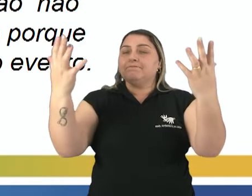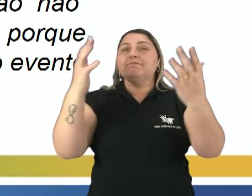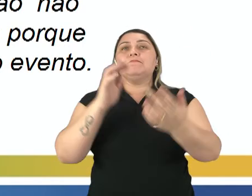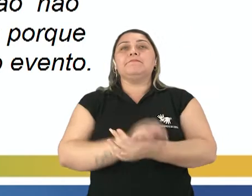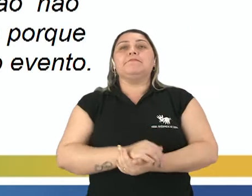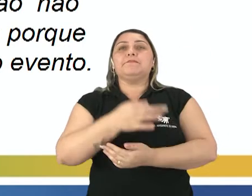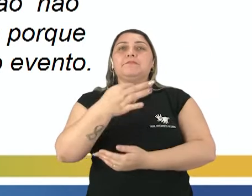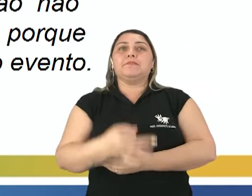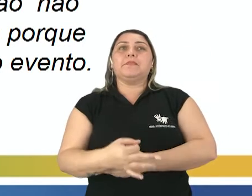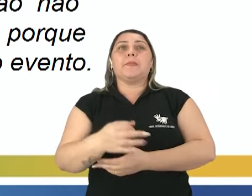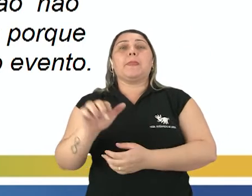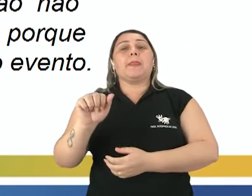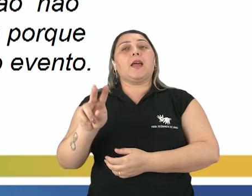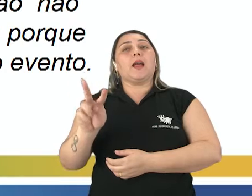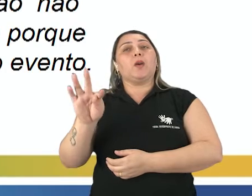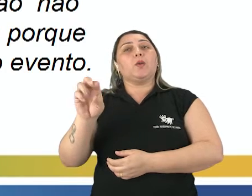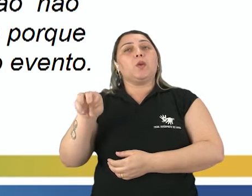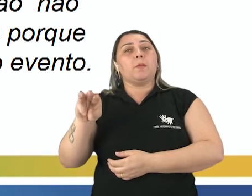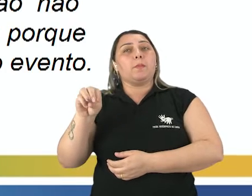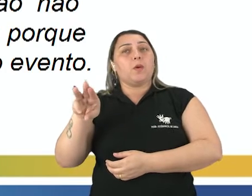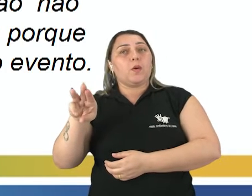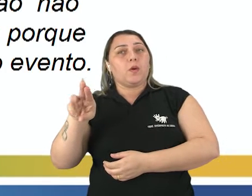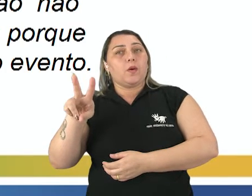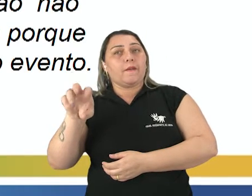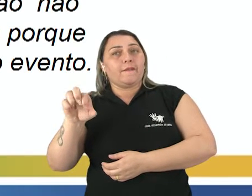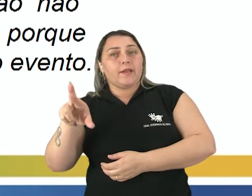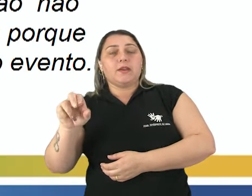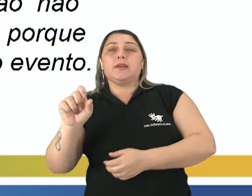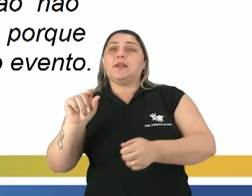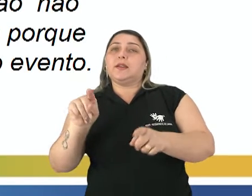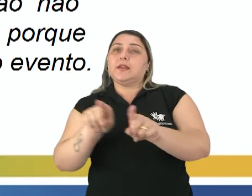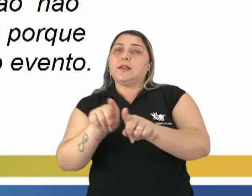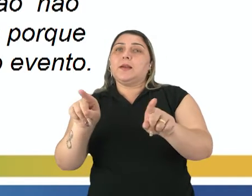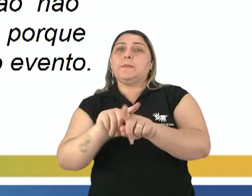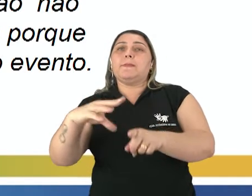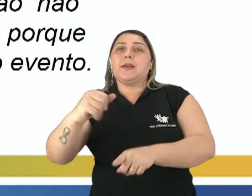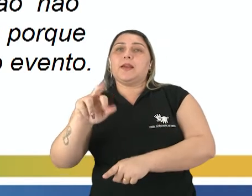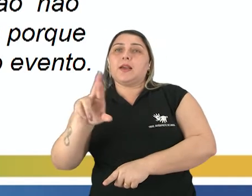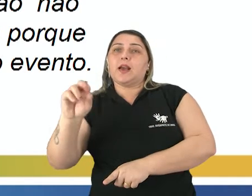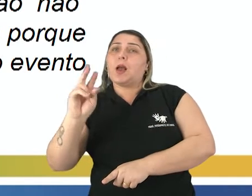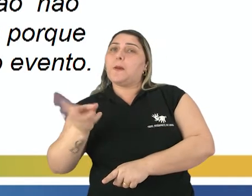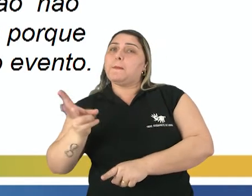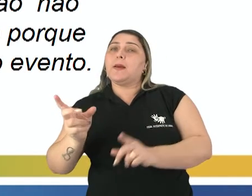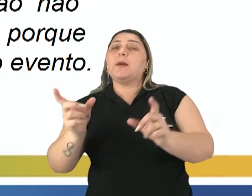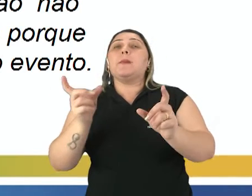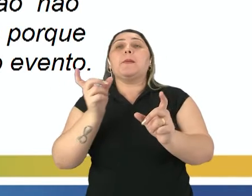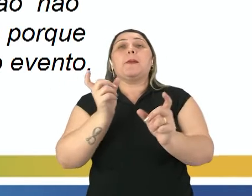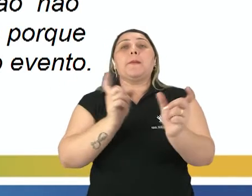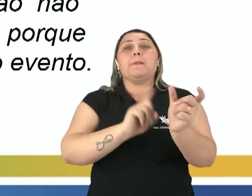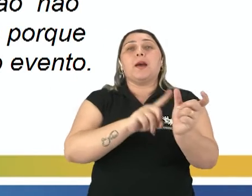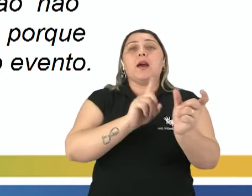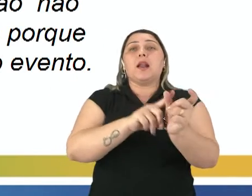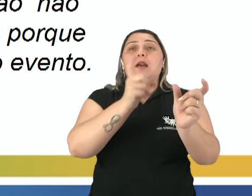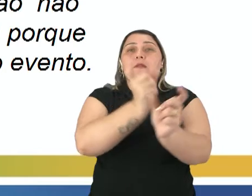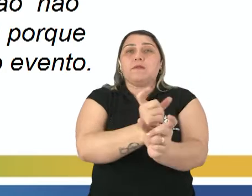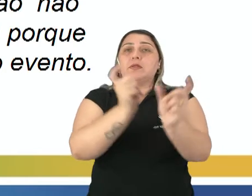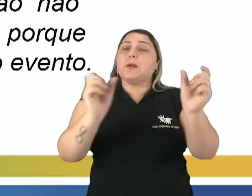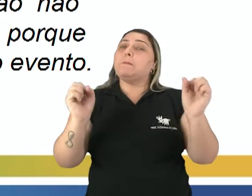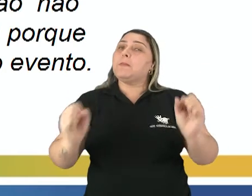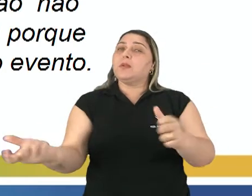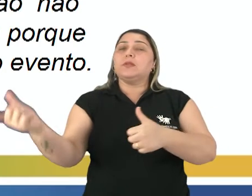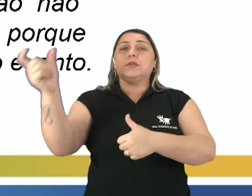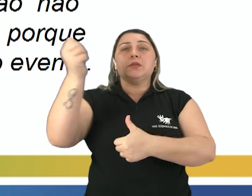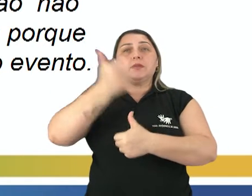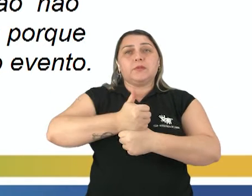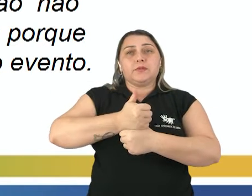automóveis e nós temos carros, são palavras sinônimas. Então, elas podem ser substituídas em um dado